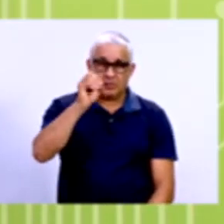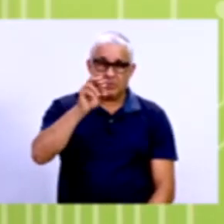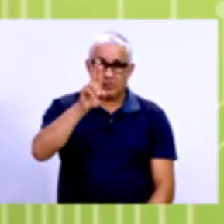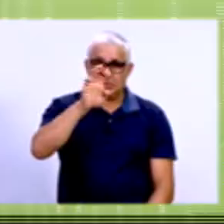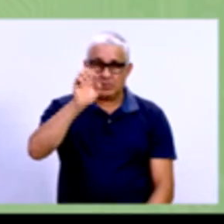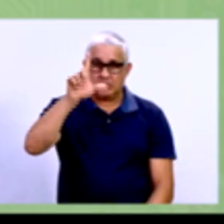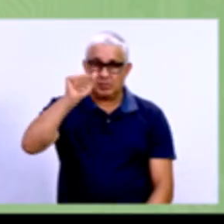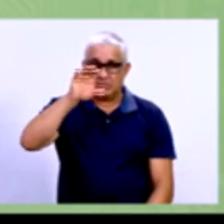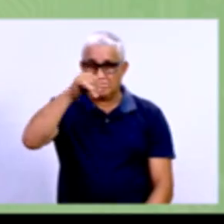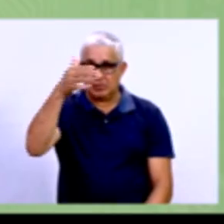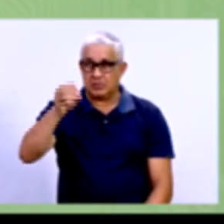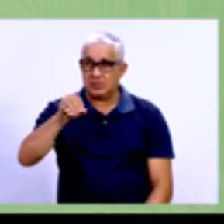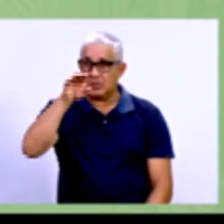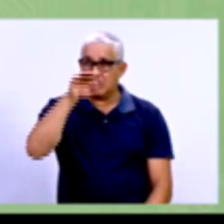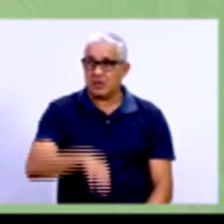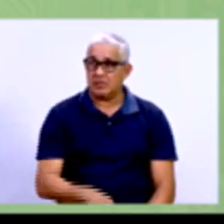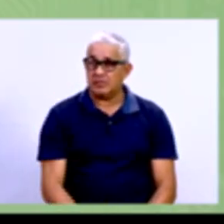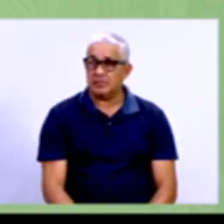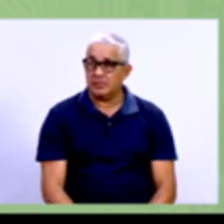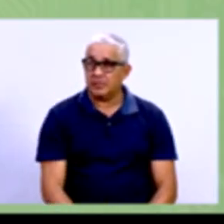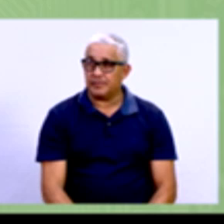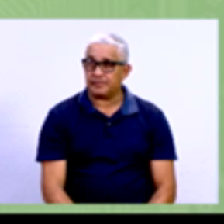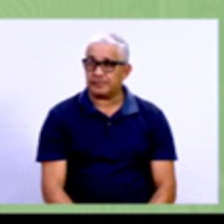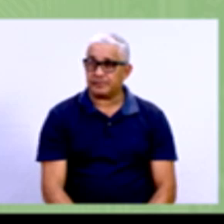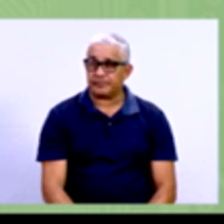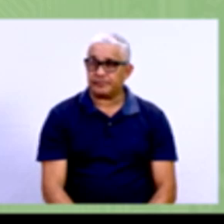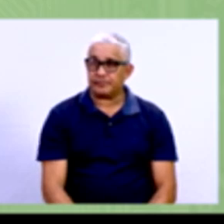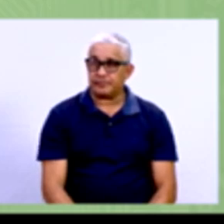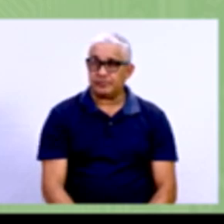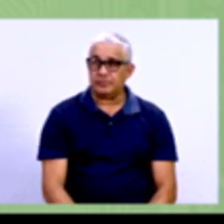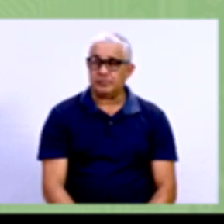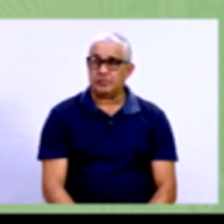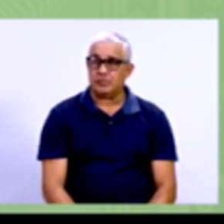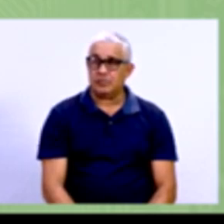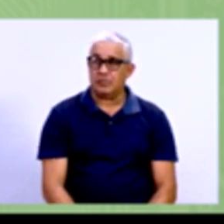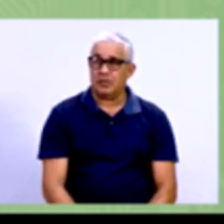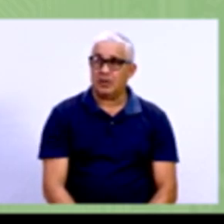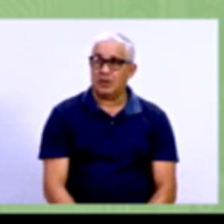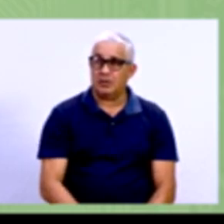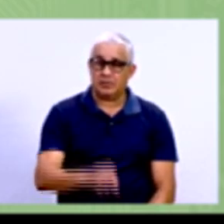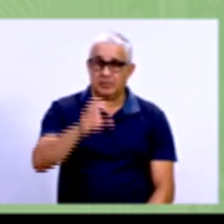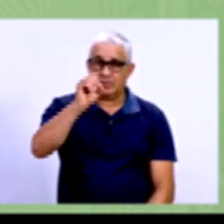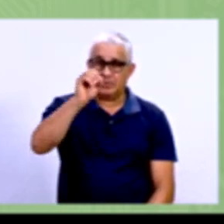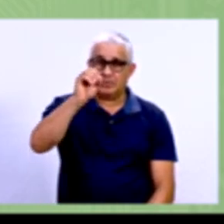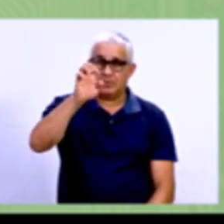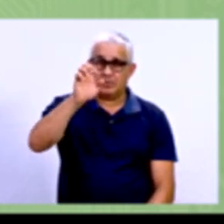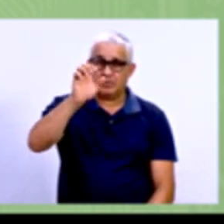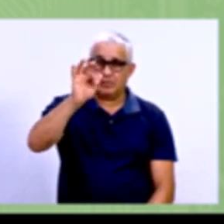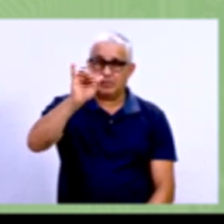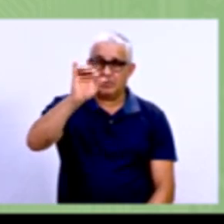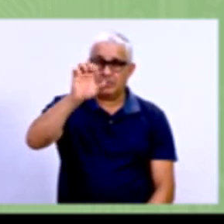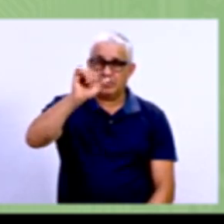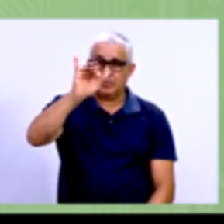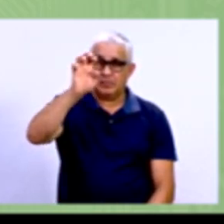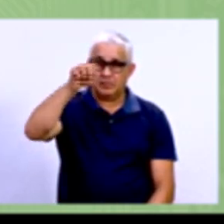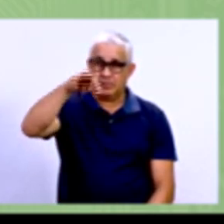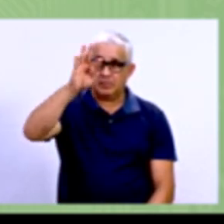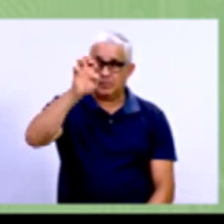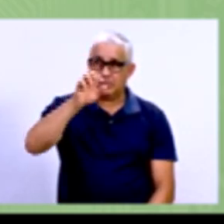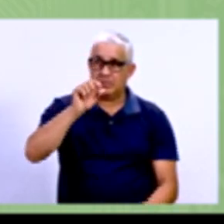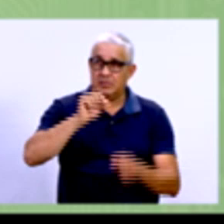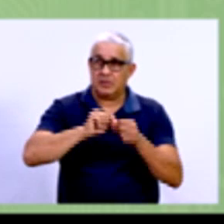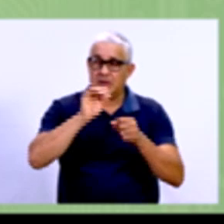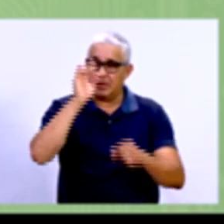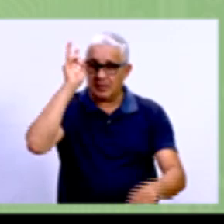tá? A nossa fórmula aqui do coeficiente de correlação é essa. E daí nós